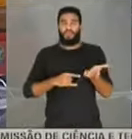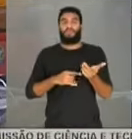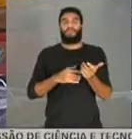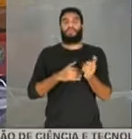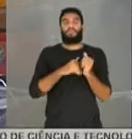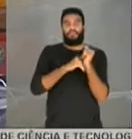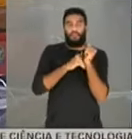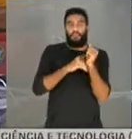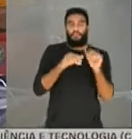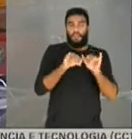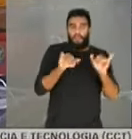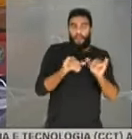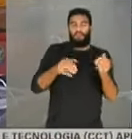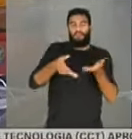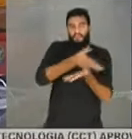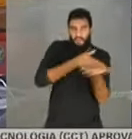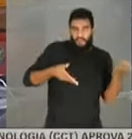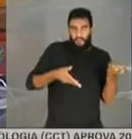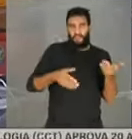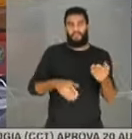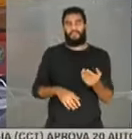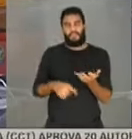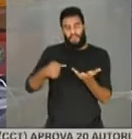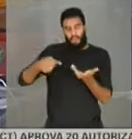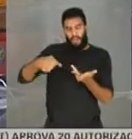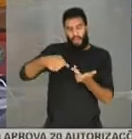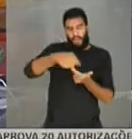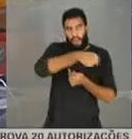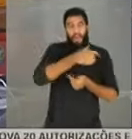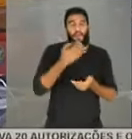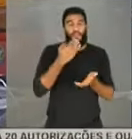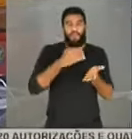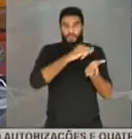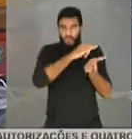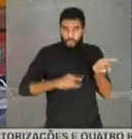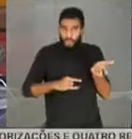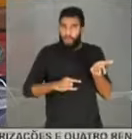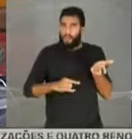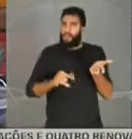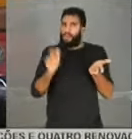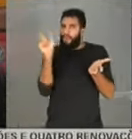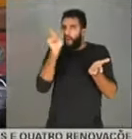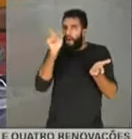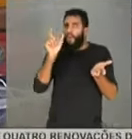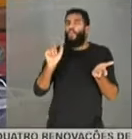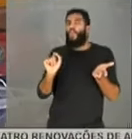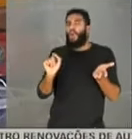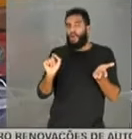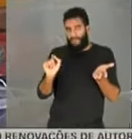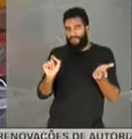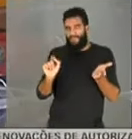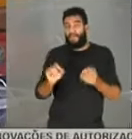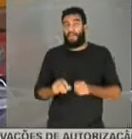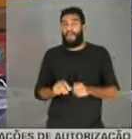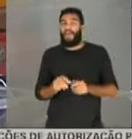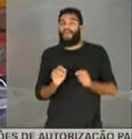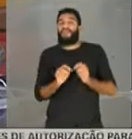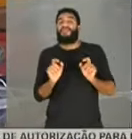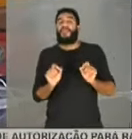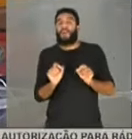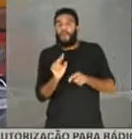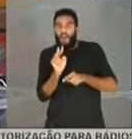informações. Dentre esses requerimentos, chama a atenção a blindagem que fazem